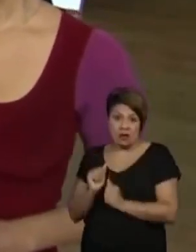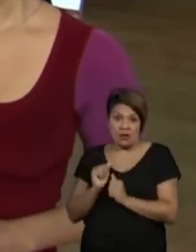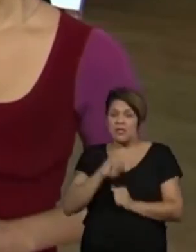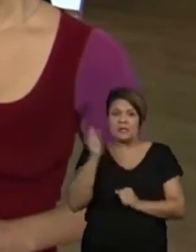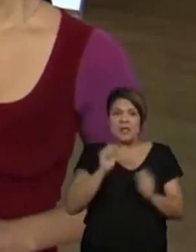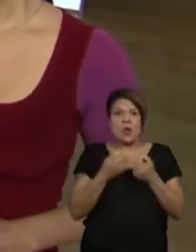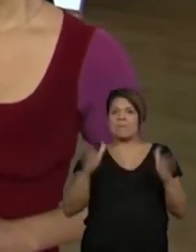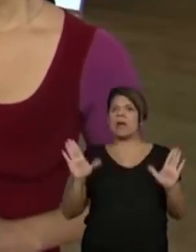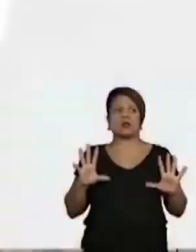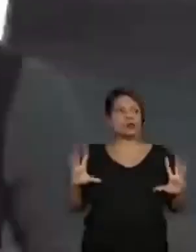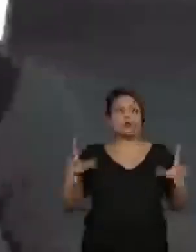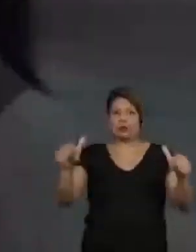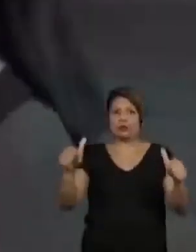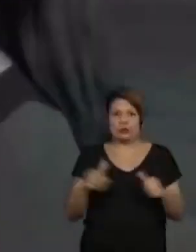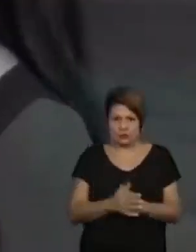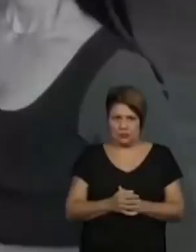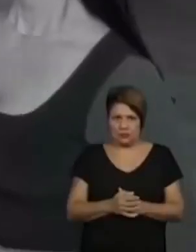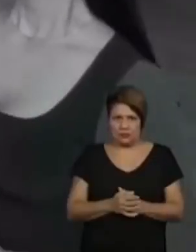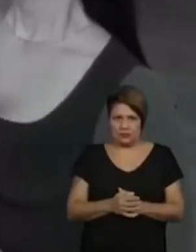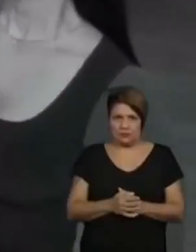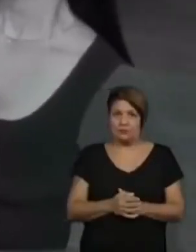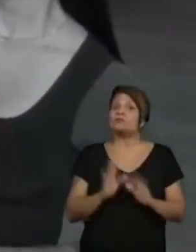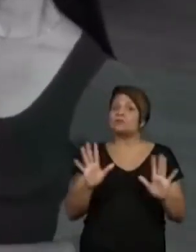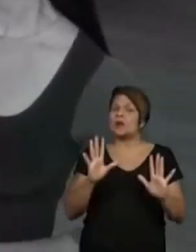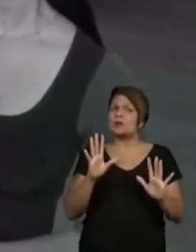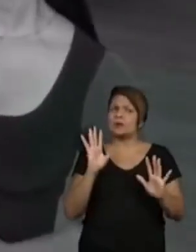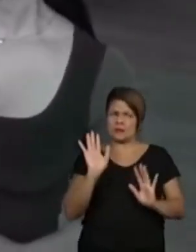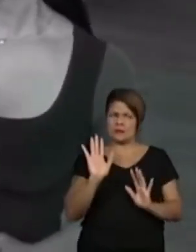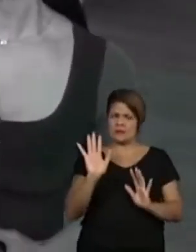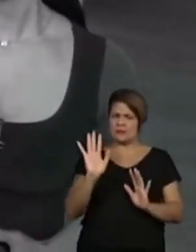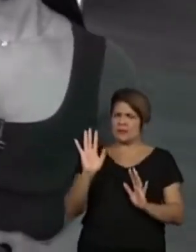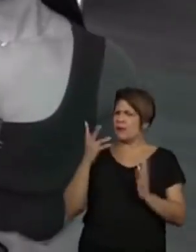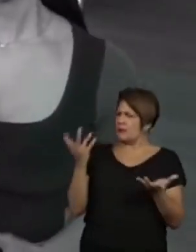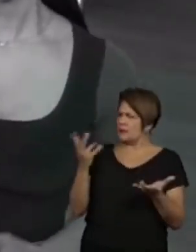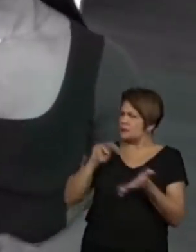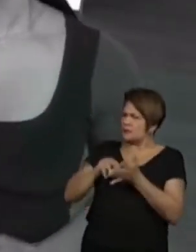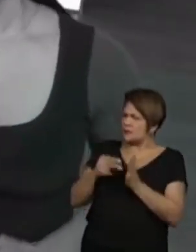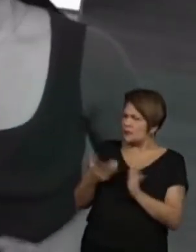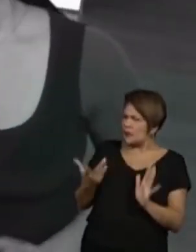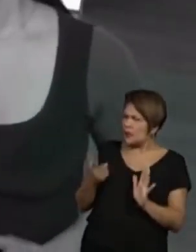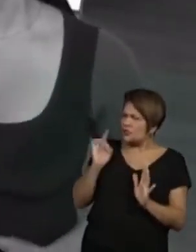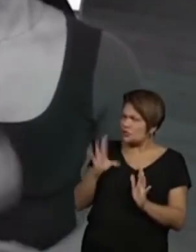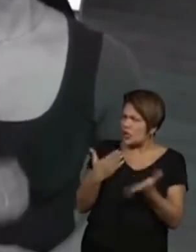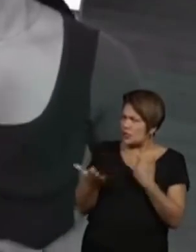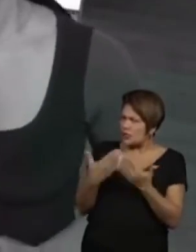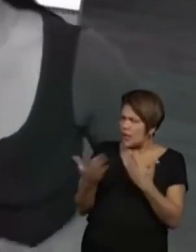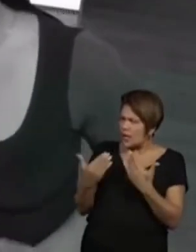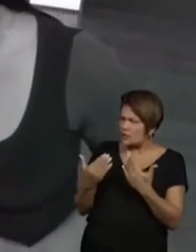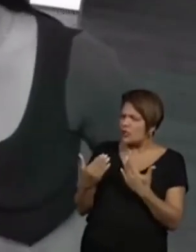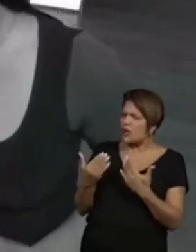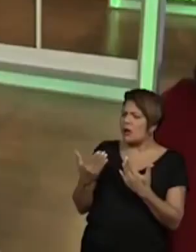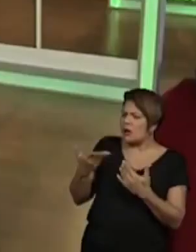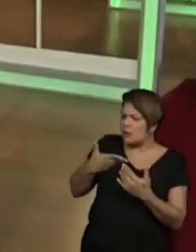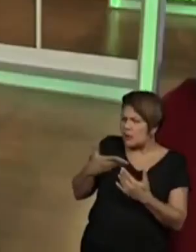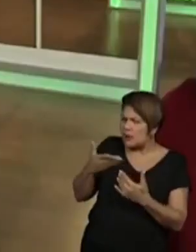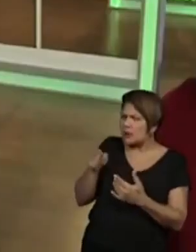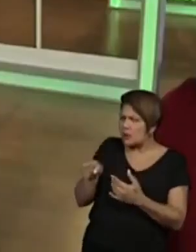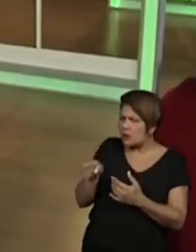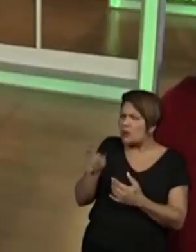os alunos em cada canal. Então, peraí, isso quer dizer que o aluno interage apenas com o colega e o professor da própria